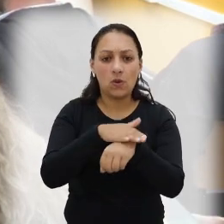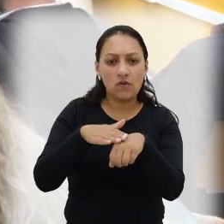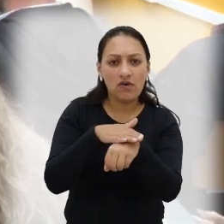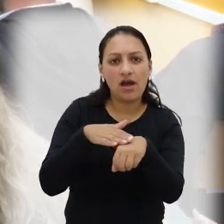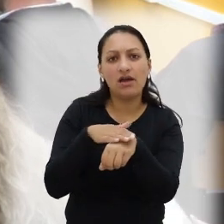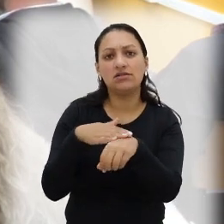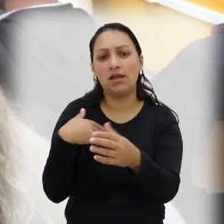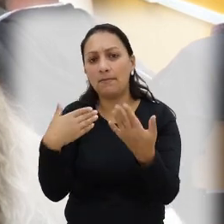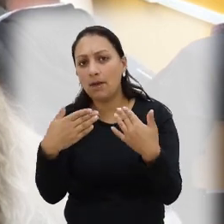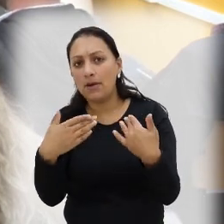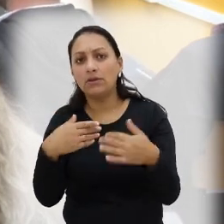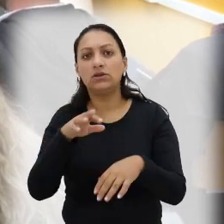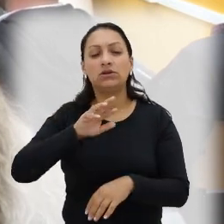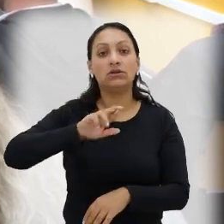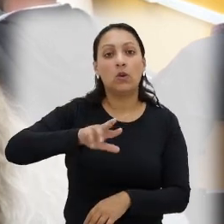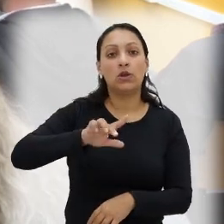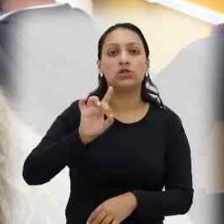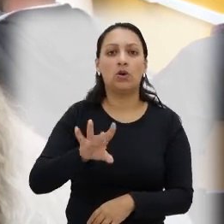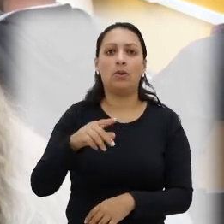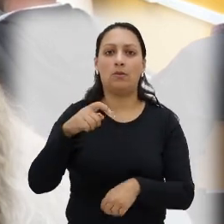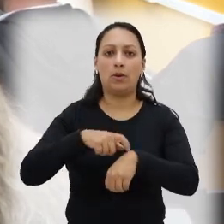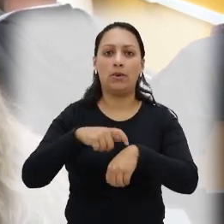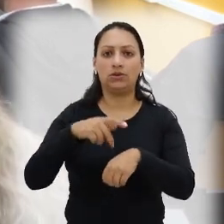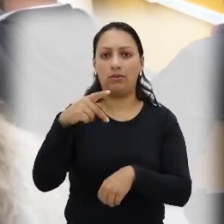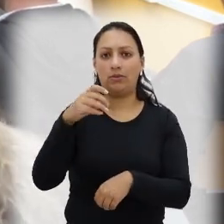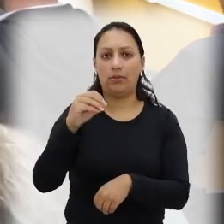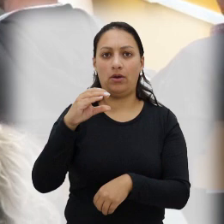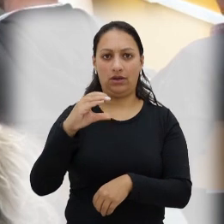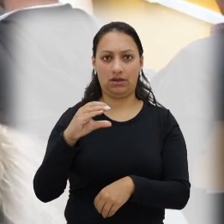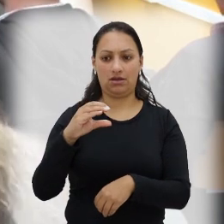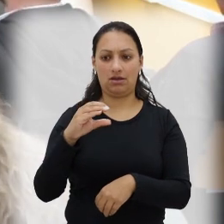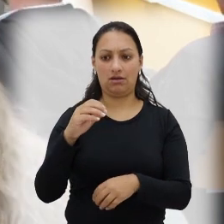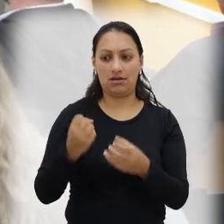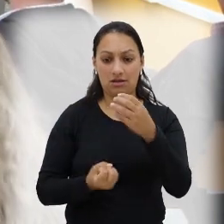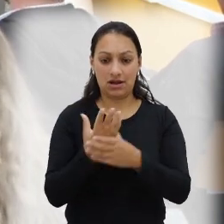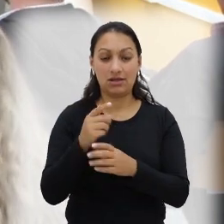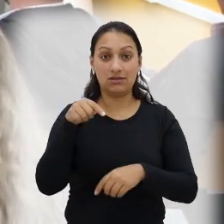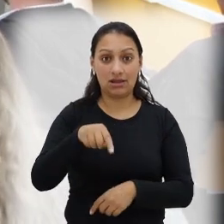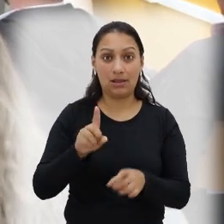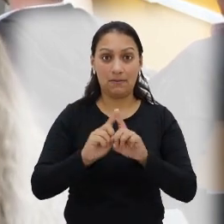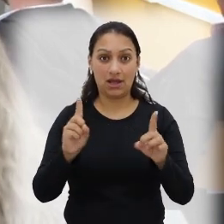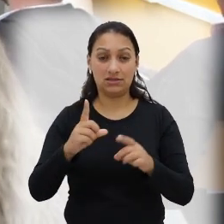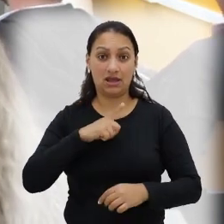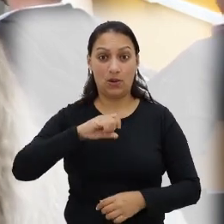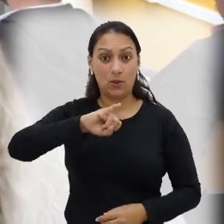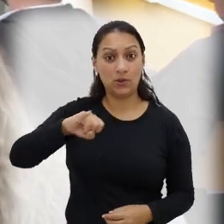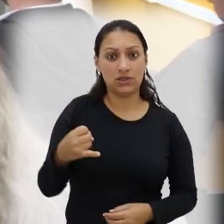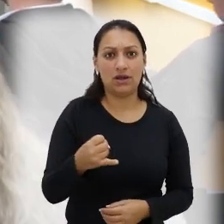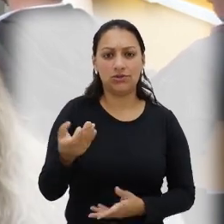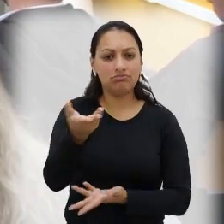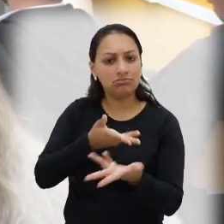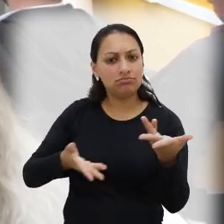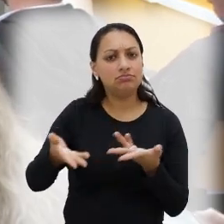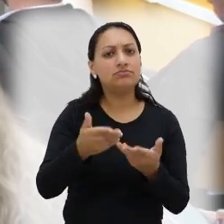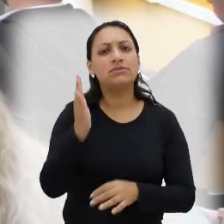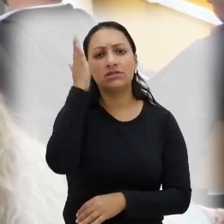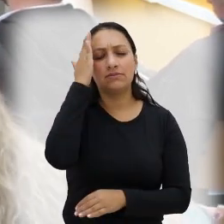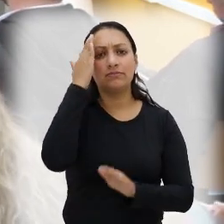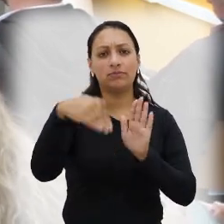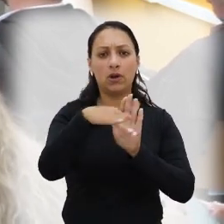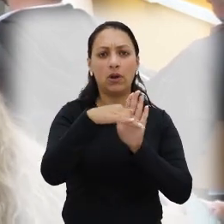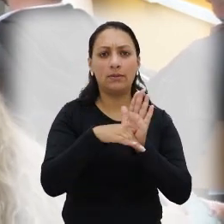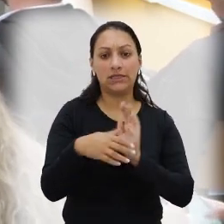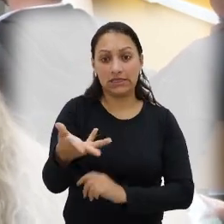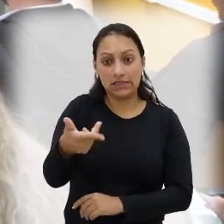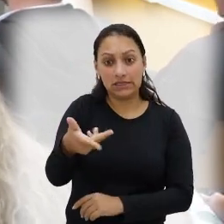não só nesses momentos de POC. Esses momentos de POC foram criados aqui para que a gente possa ter janelas de oportunidade, porque a gente sabe que um programa de aceleração é